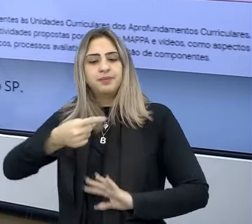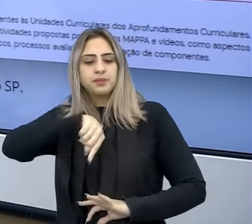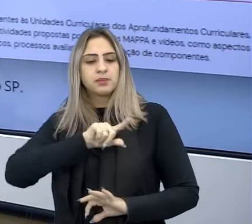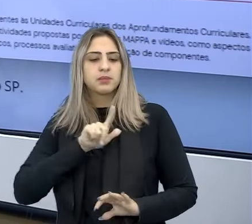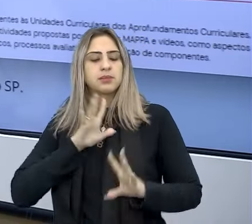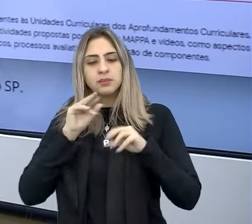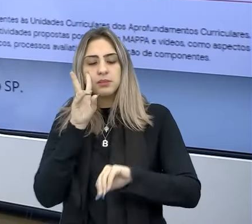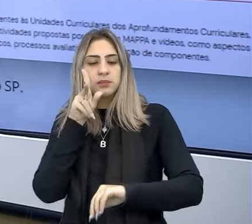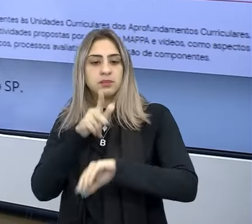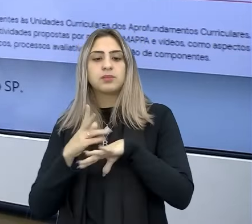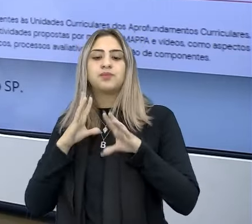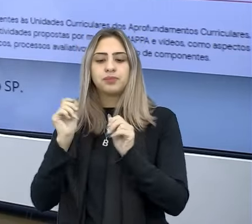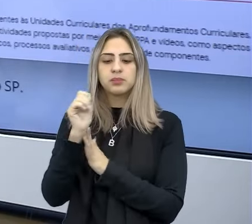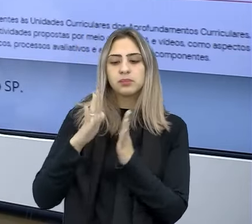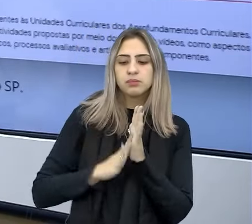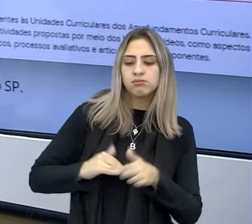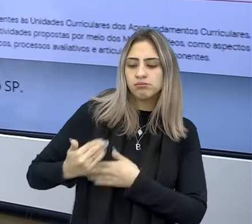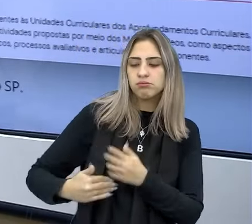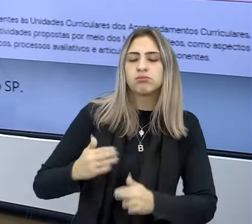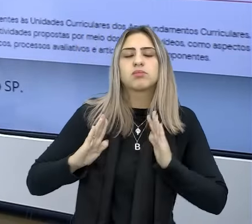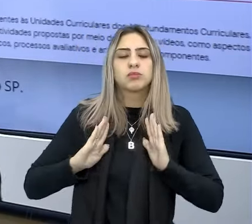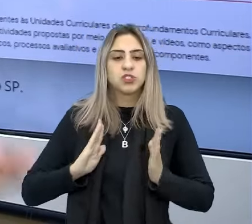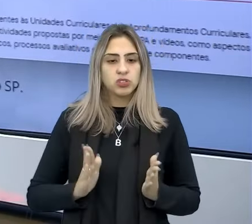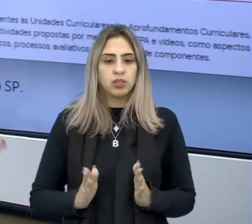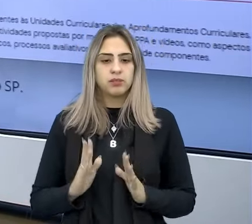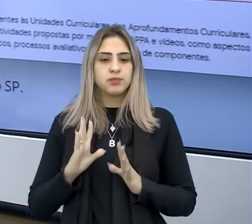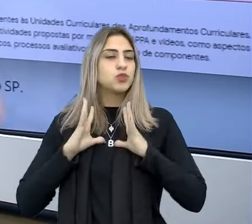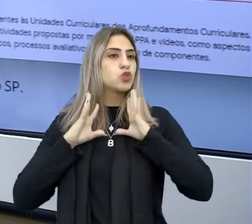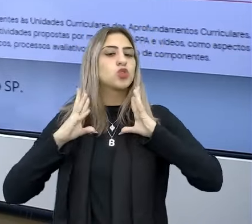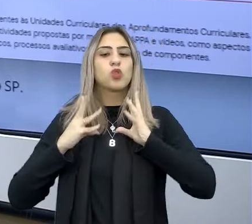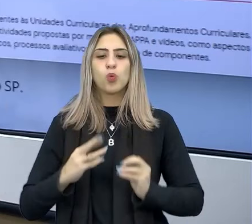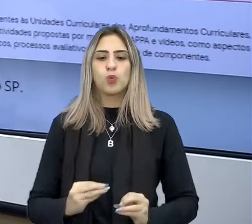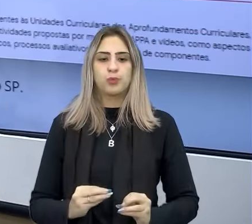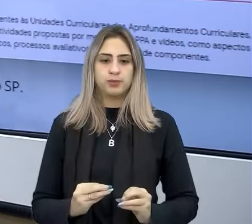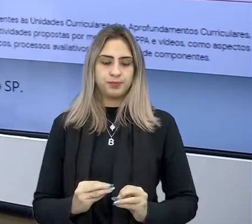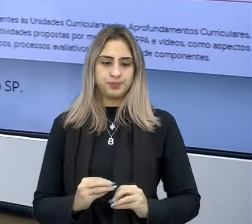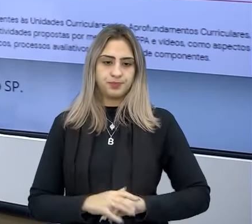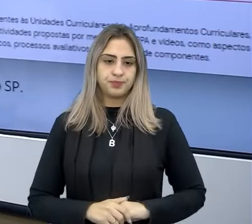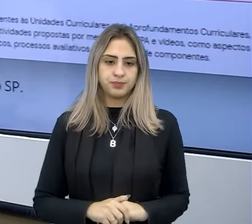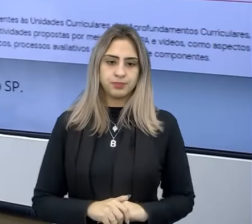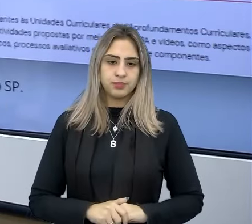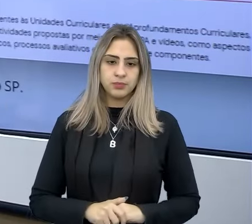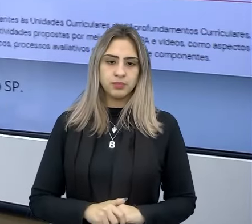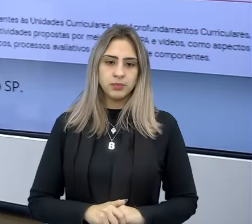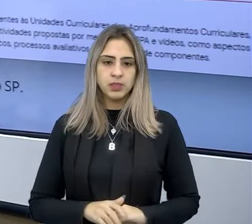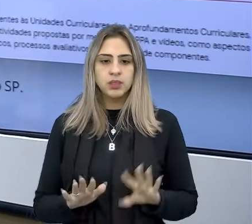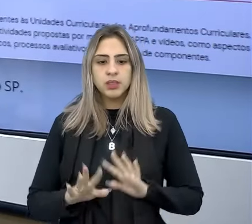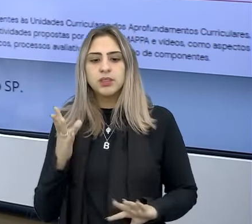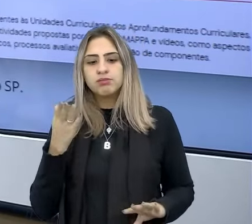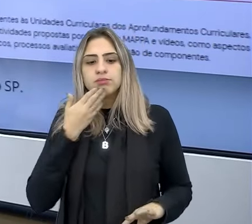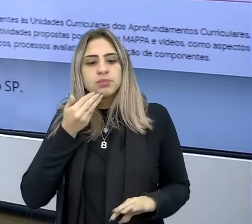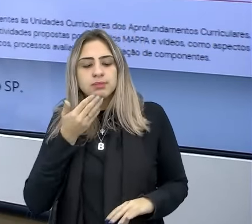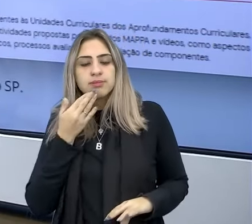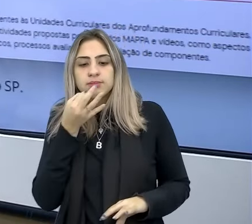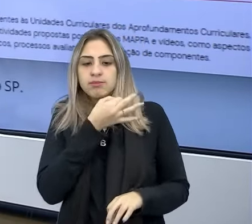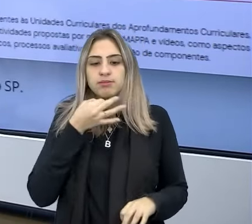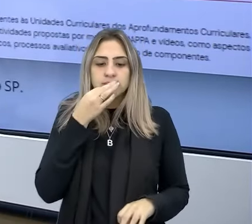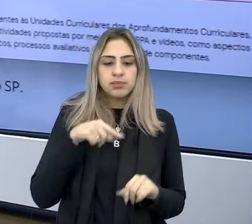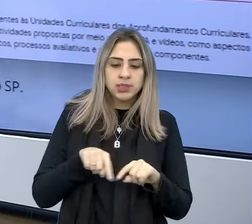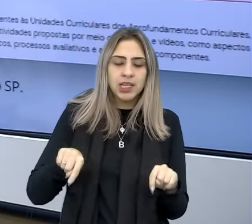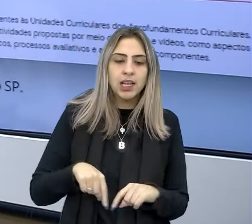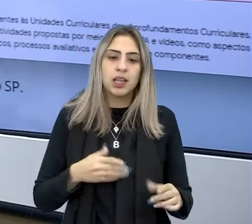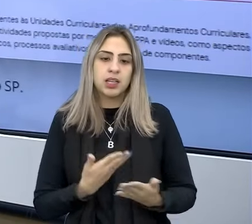os vídeos de todas as atividades gerais, né? Sim. Que talvez facilite a articulação aí em sala de